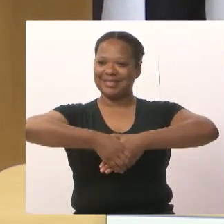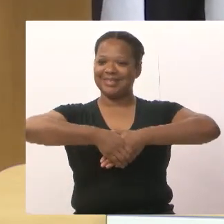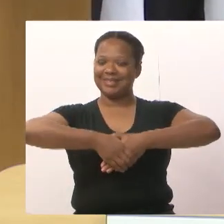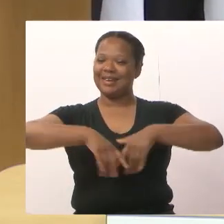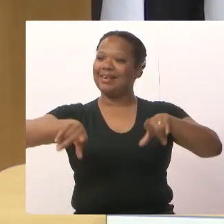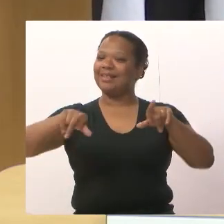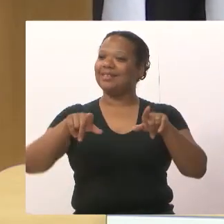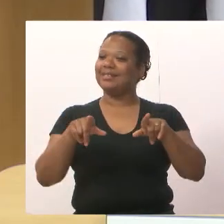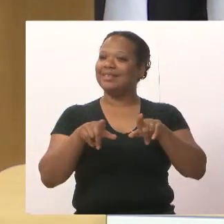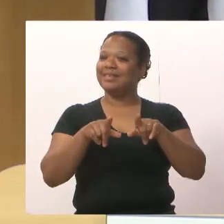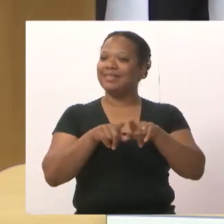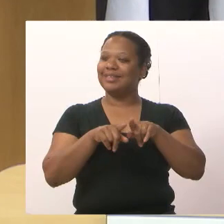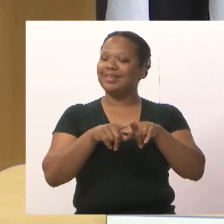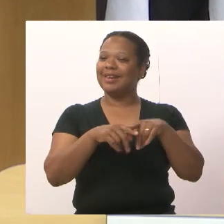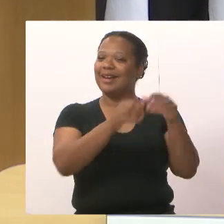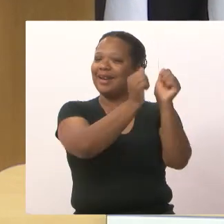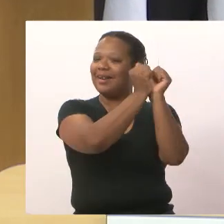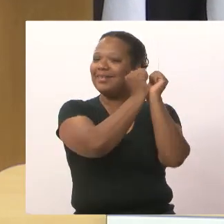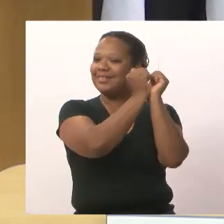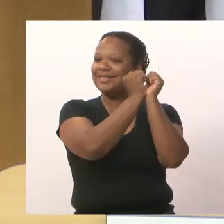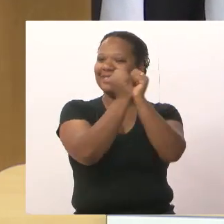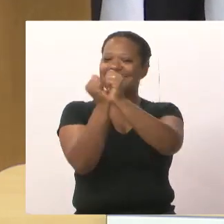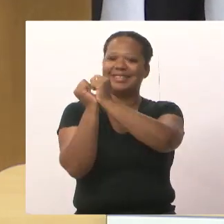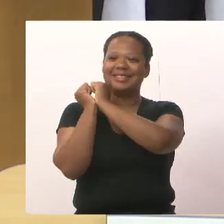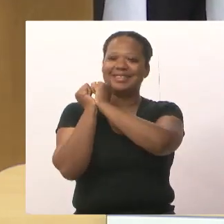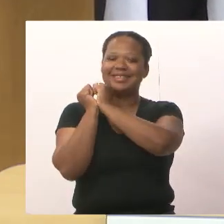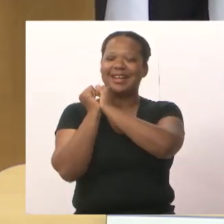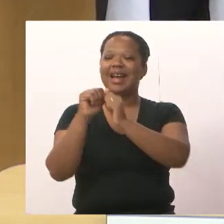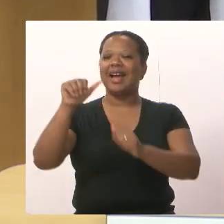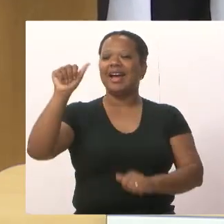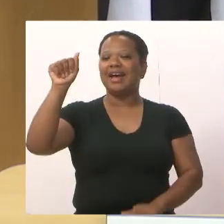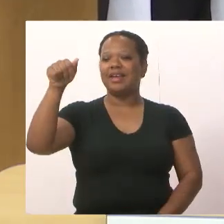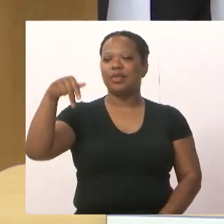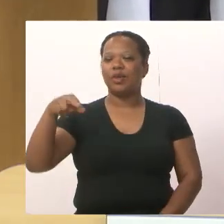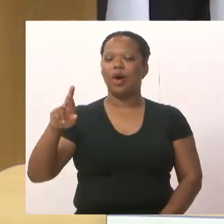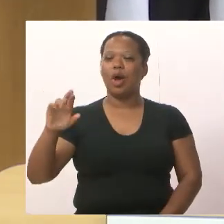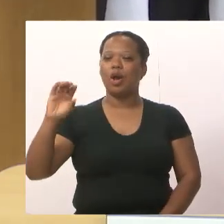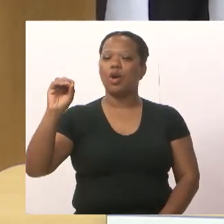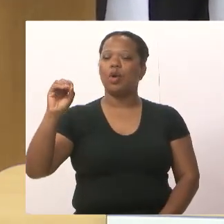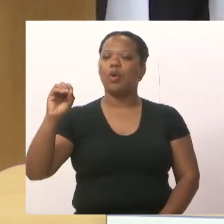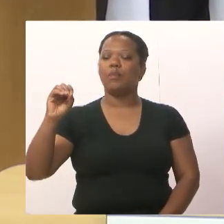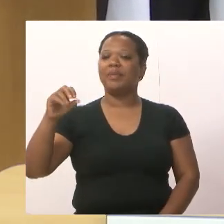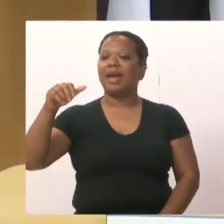ao nosso campeão paralímpico, o Antônio Leme, o Tó.